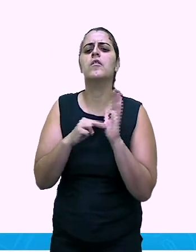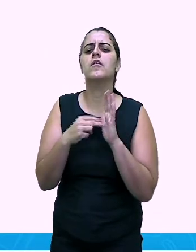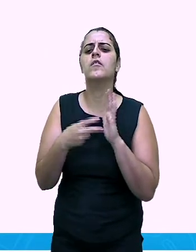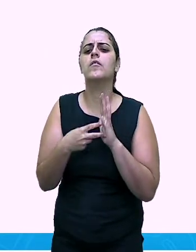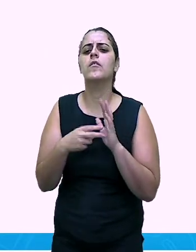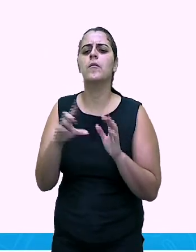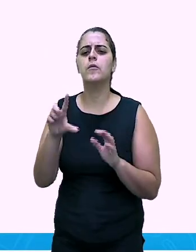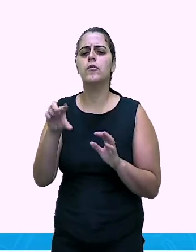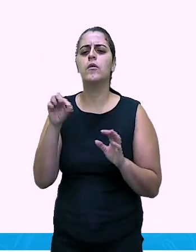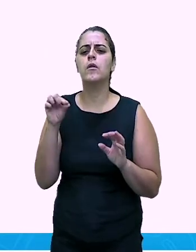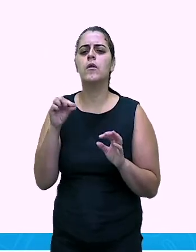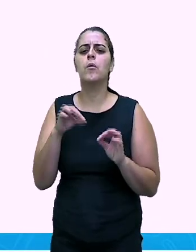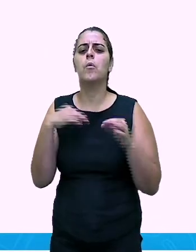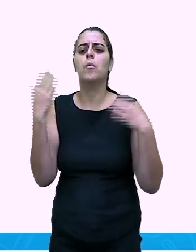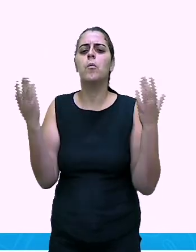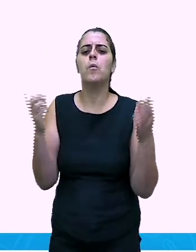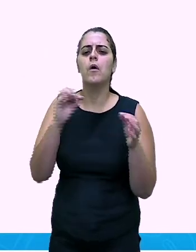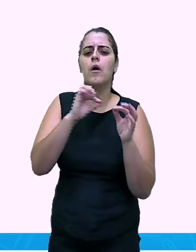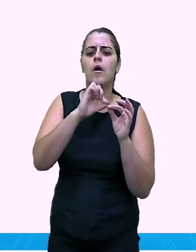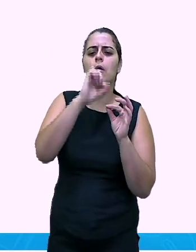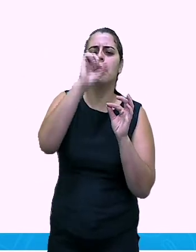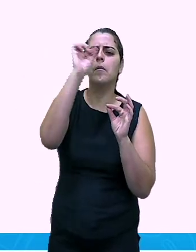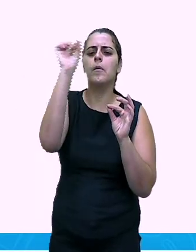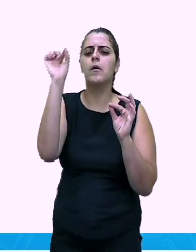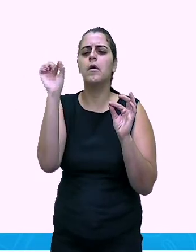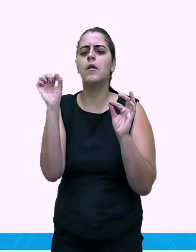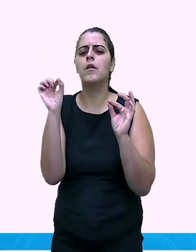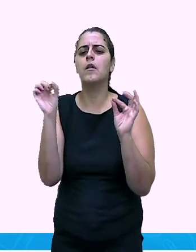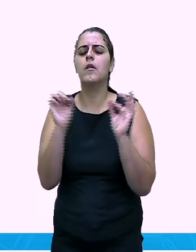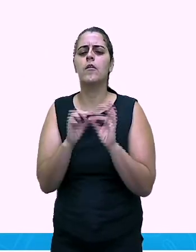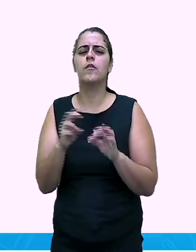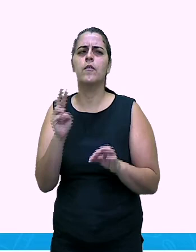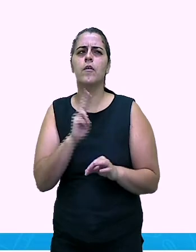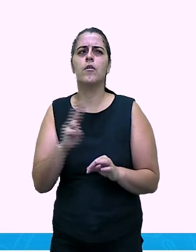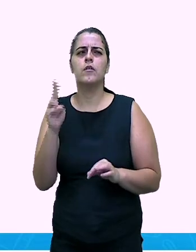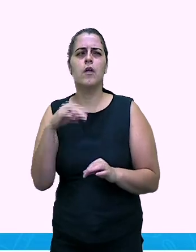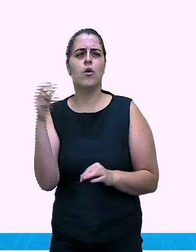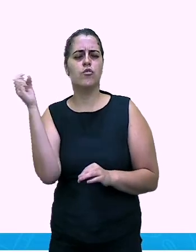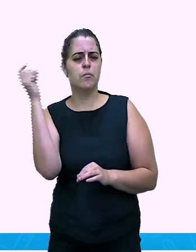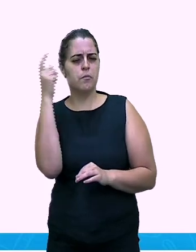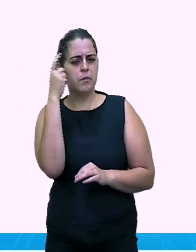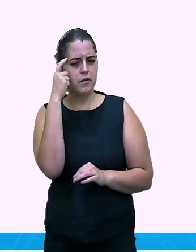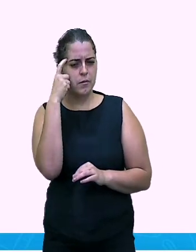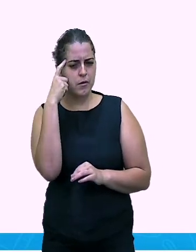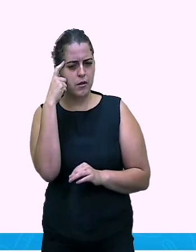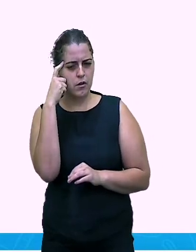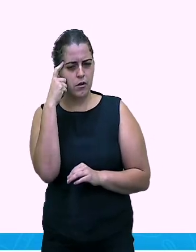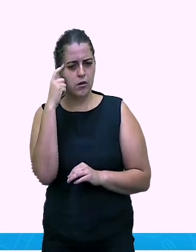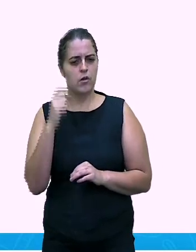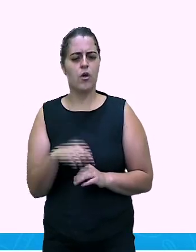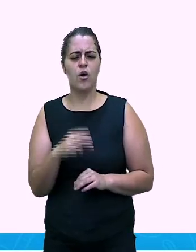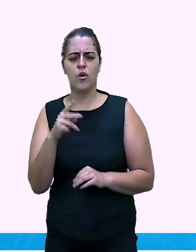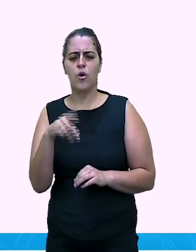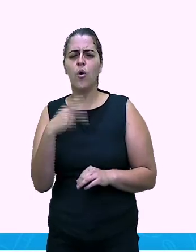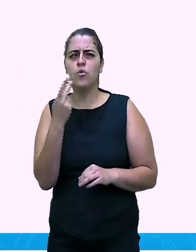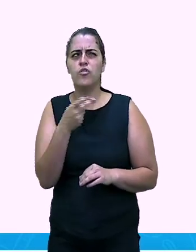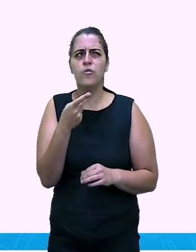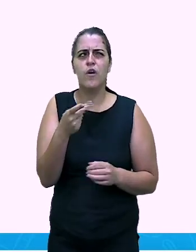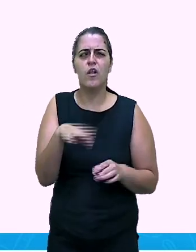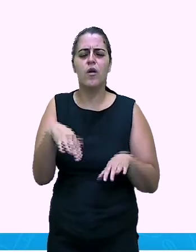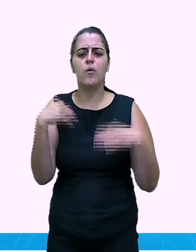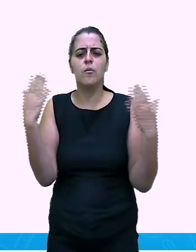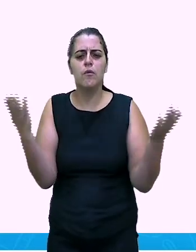vamos escolher qual balão na sua criação. Você vai usar balão de pensamento? É balão de fala?